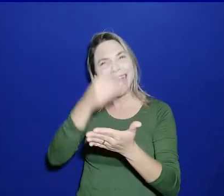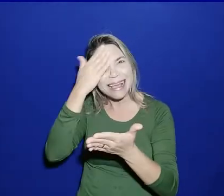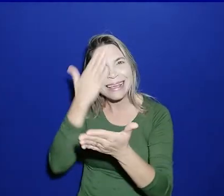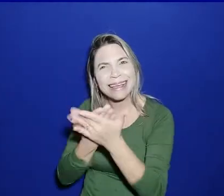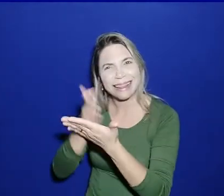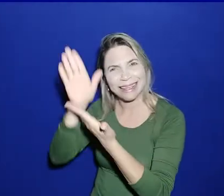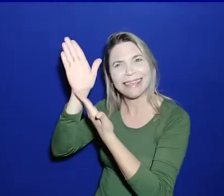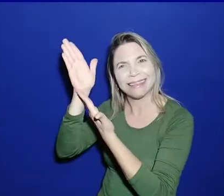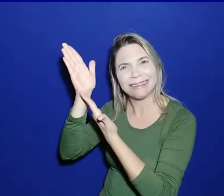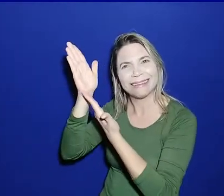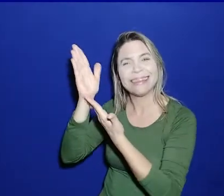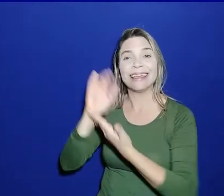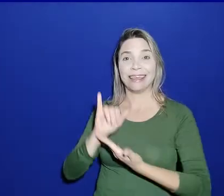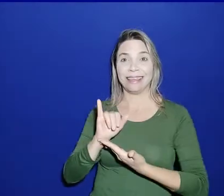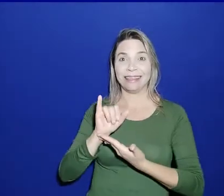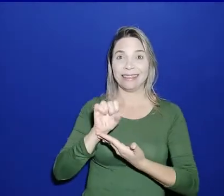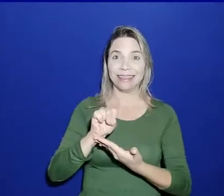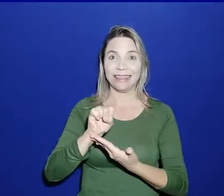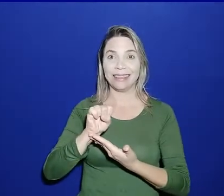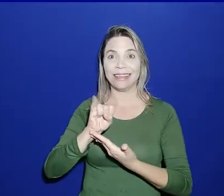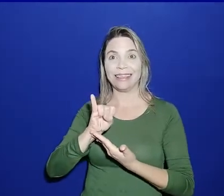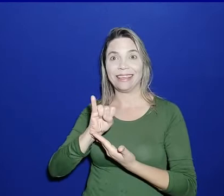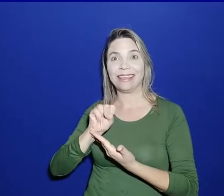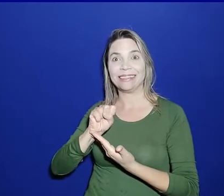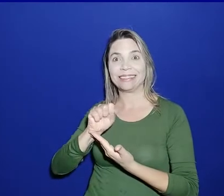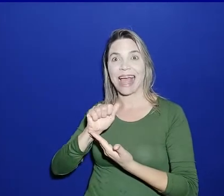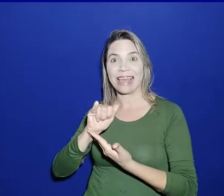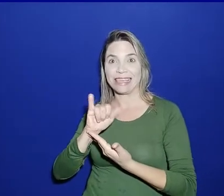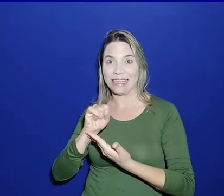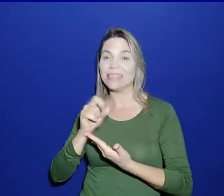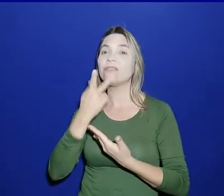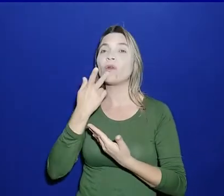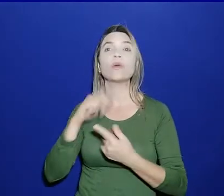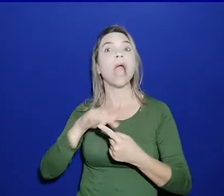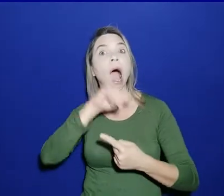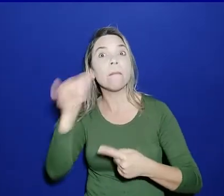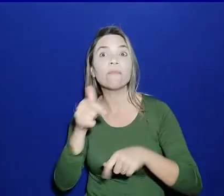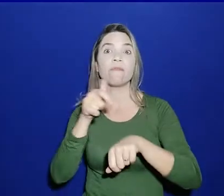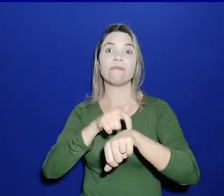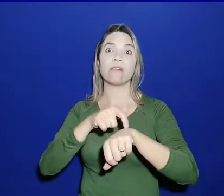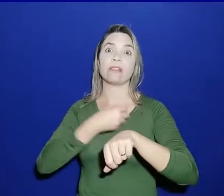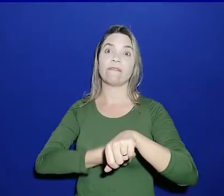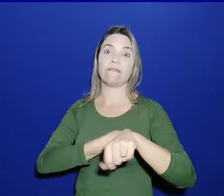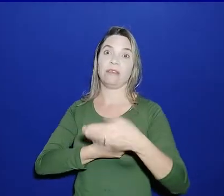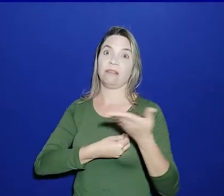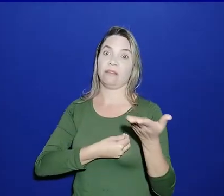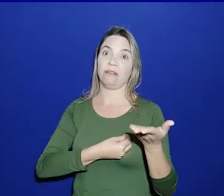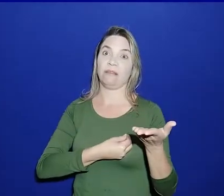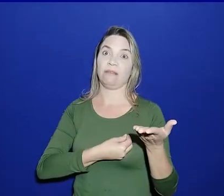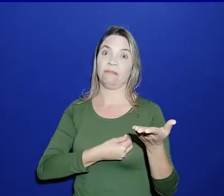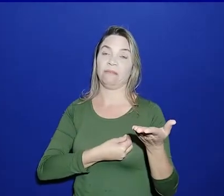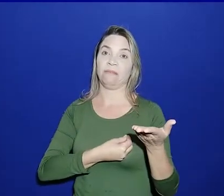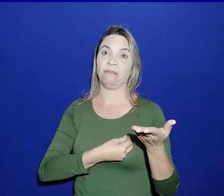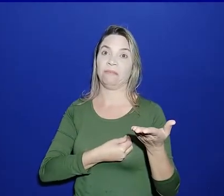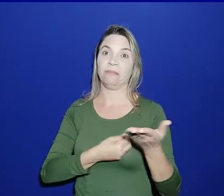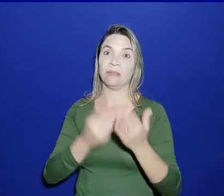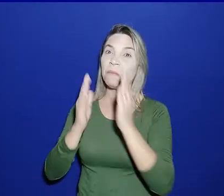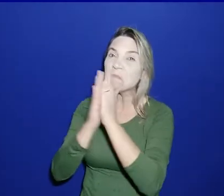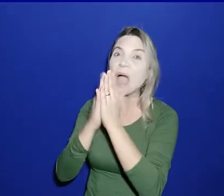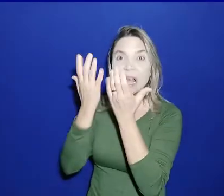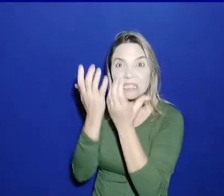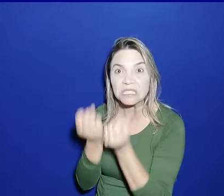enquanto há tempo. O profeta Isaías diz: buscai ao Senhor enquanto se pode achar.